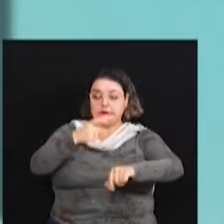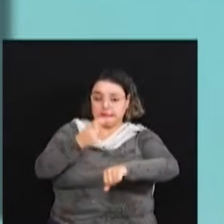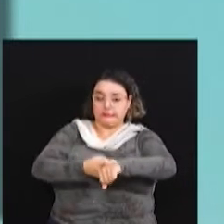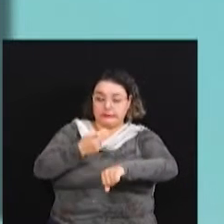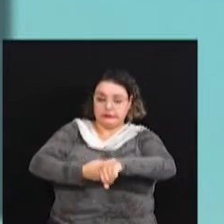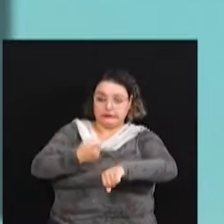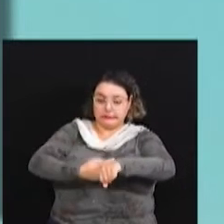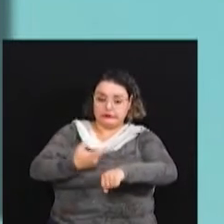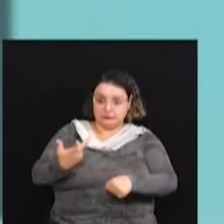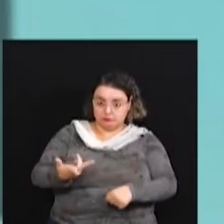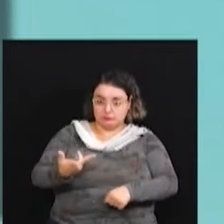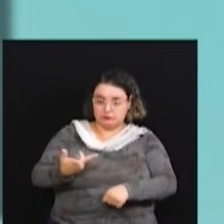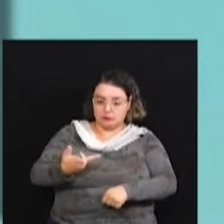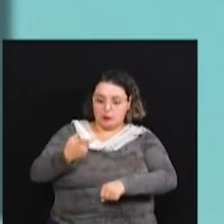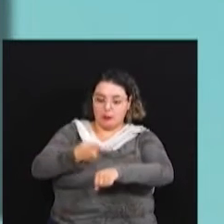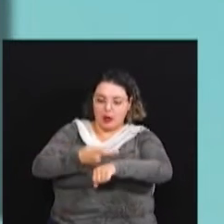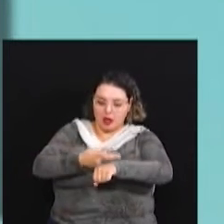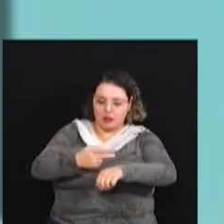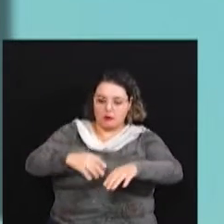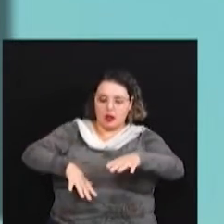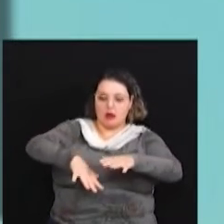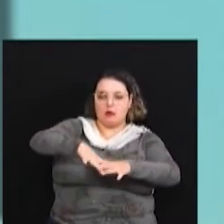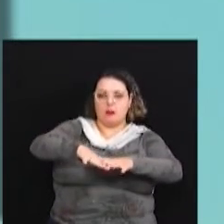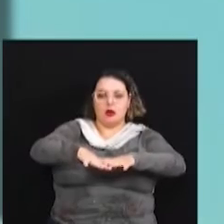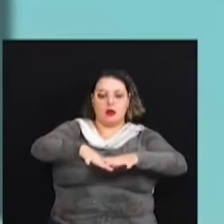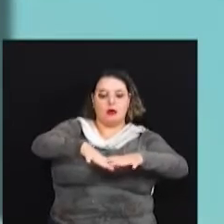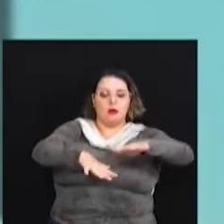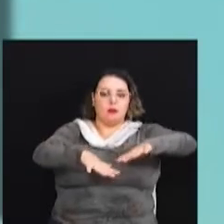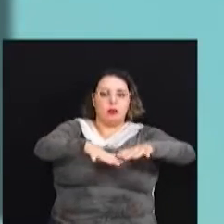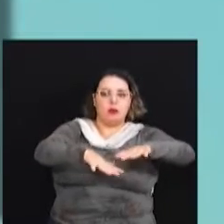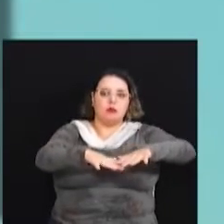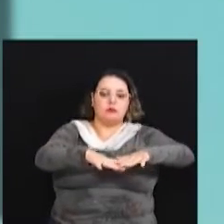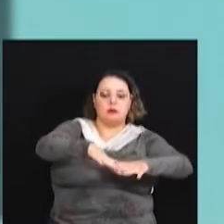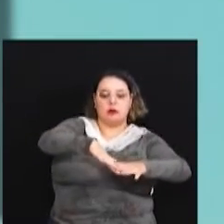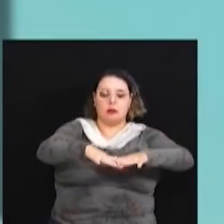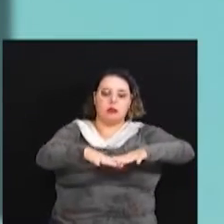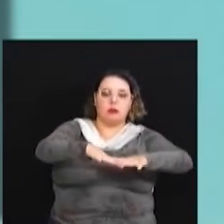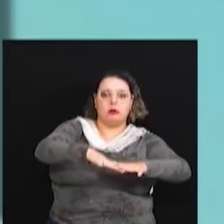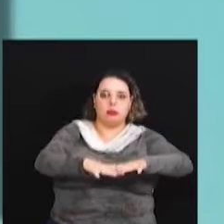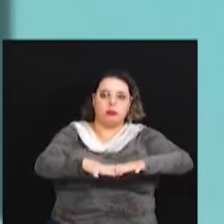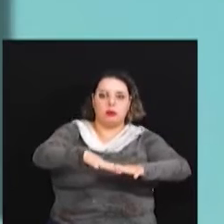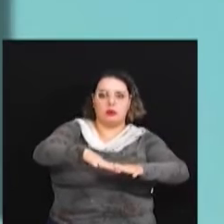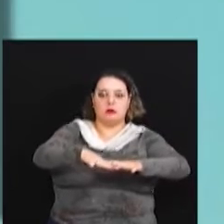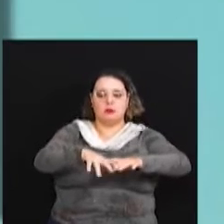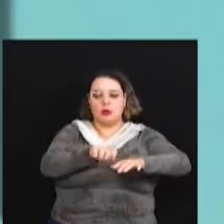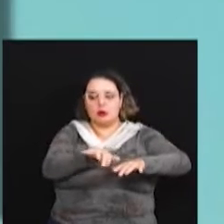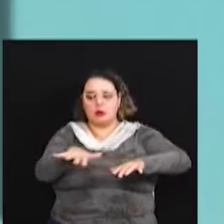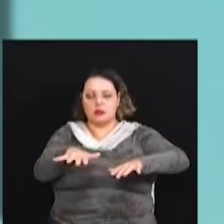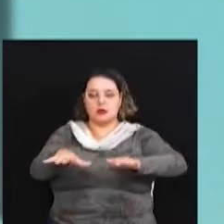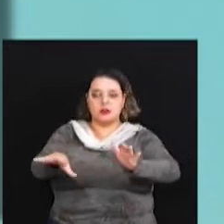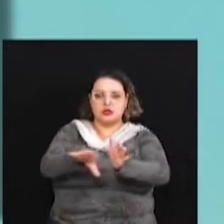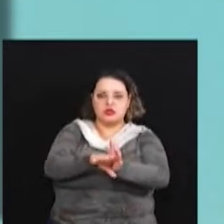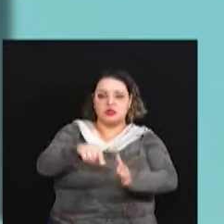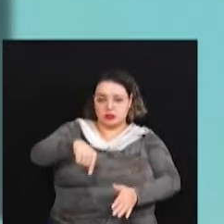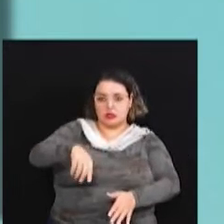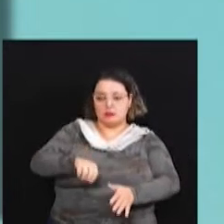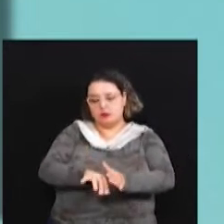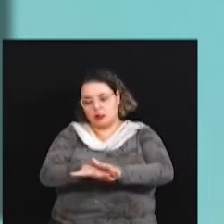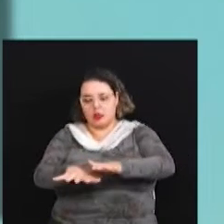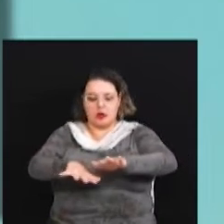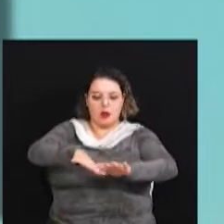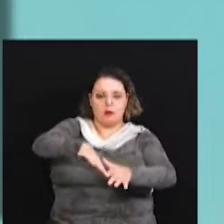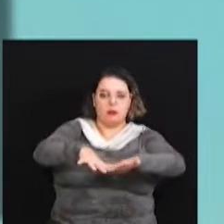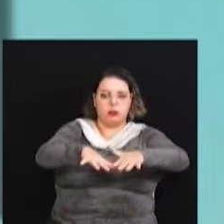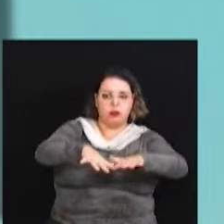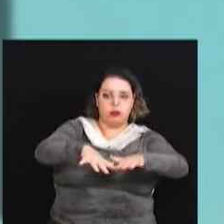por rochas rígidas. Então, quando há um grande tremor lá, há a possibilidade dele se propagar e chegar aqui por reflexo